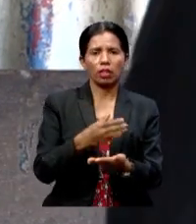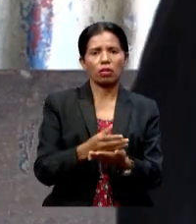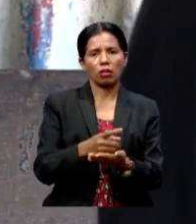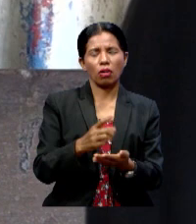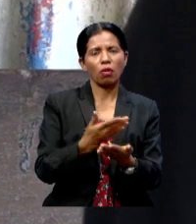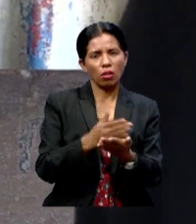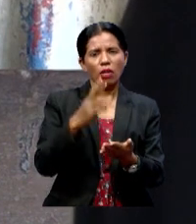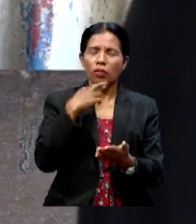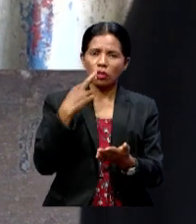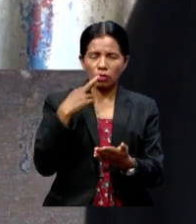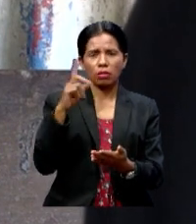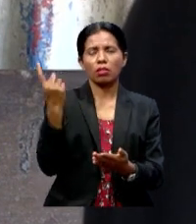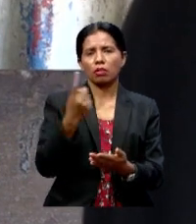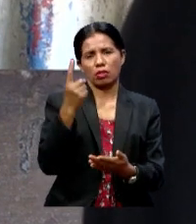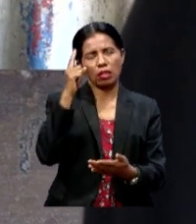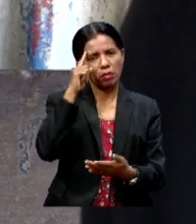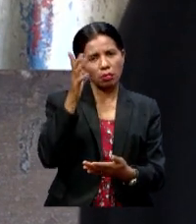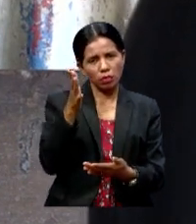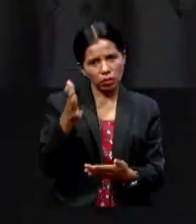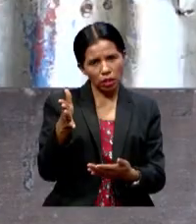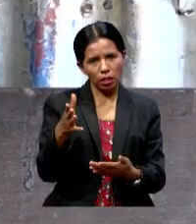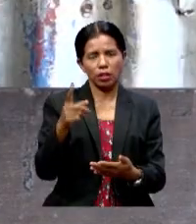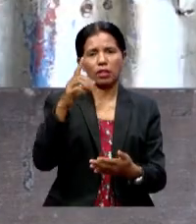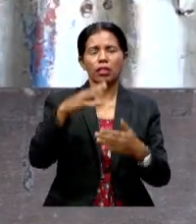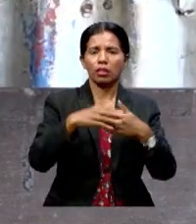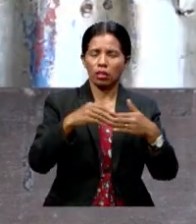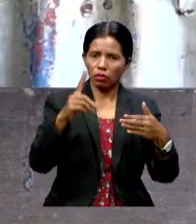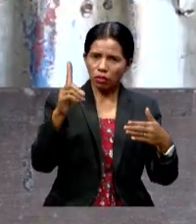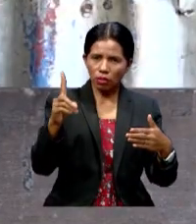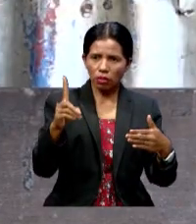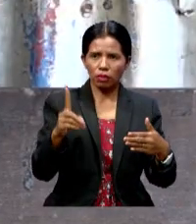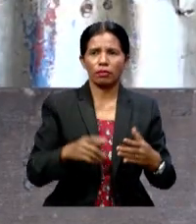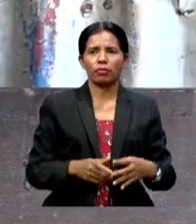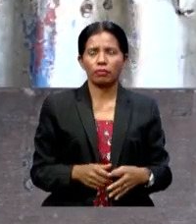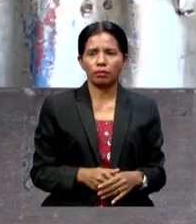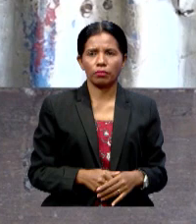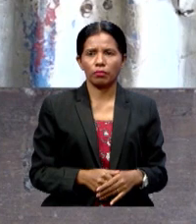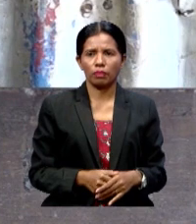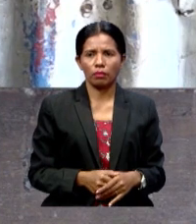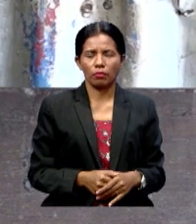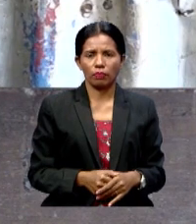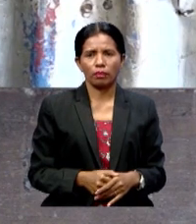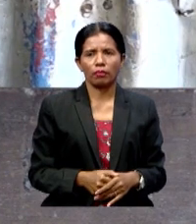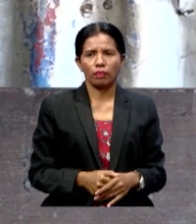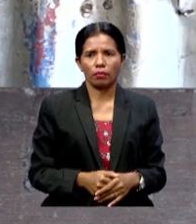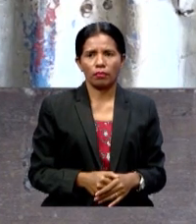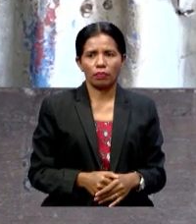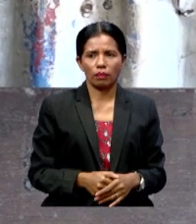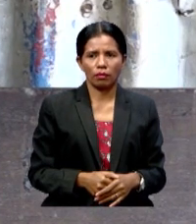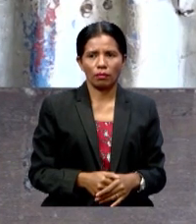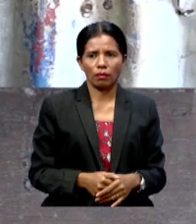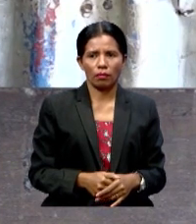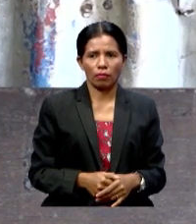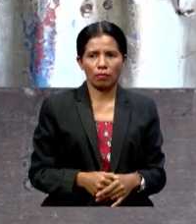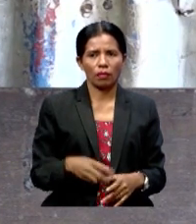suwi. Satu dolar, ada aska. Isi tanah terus tu? Emak itu